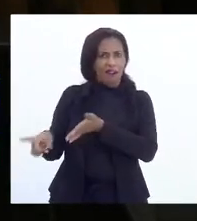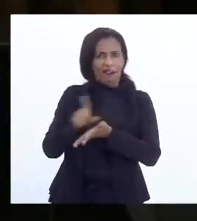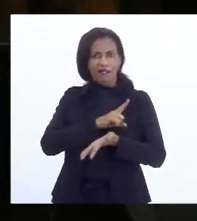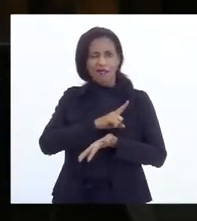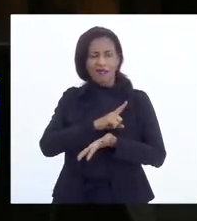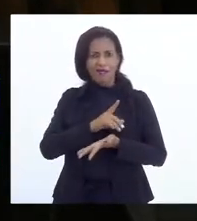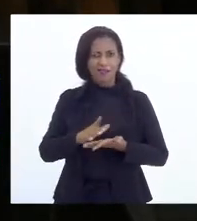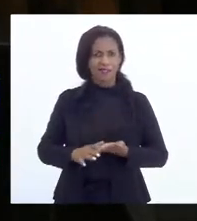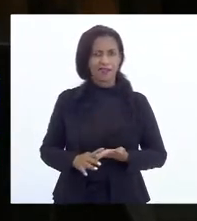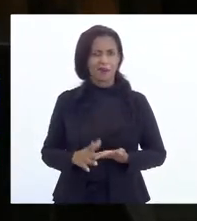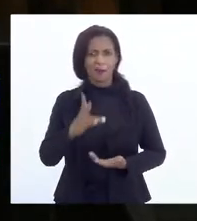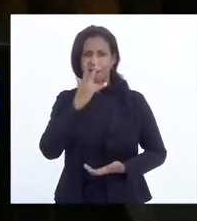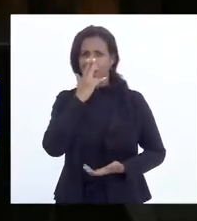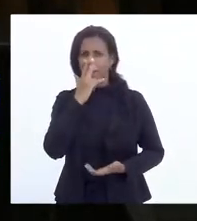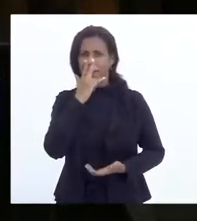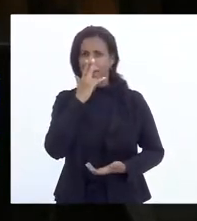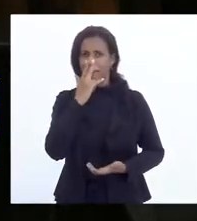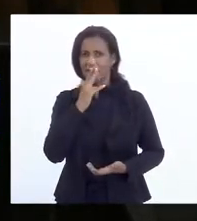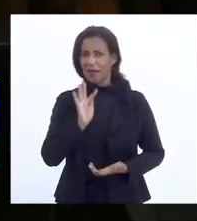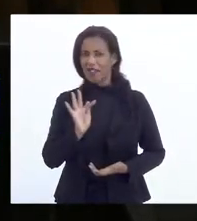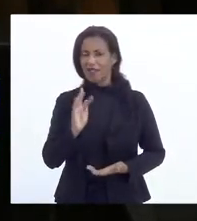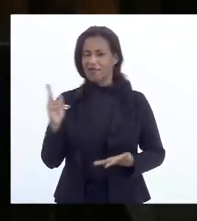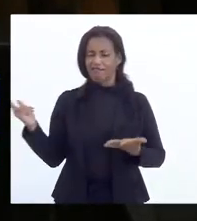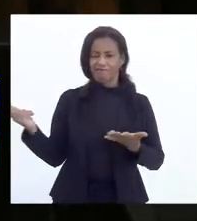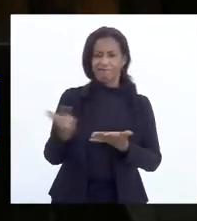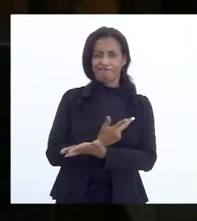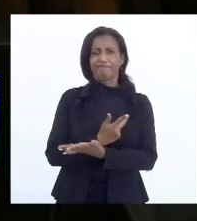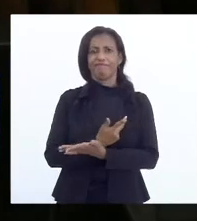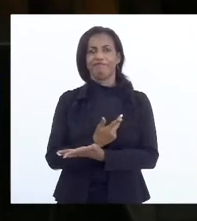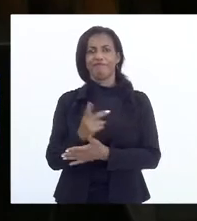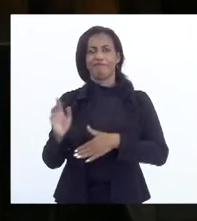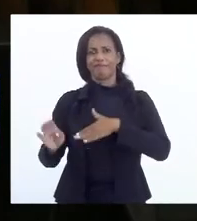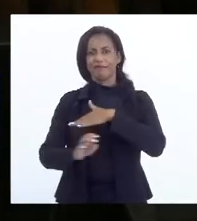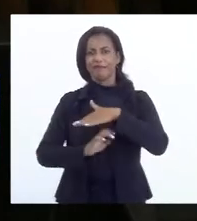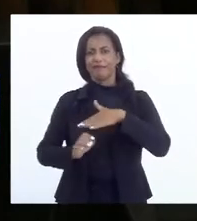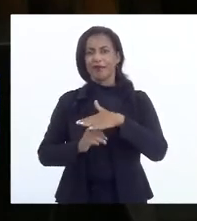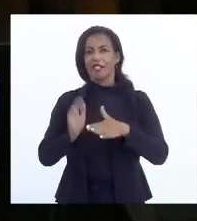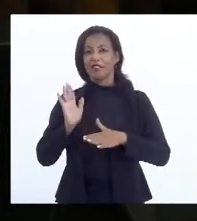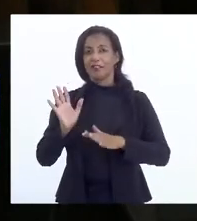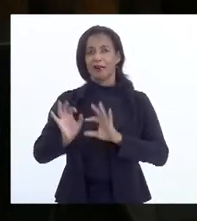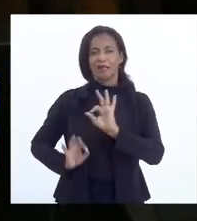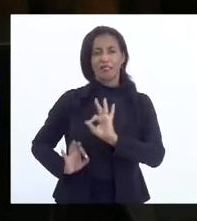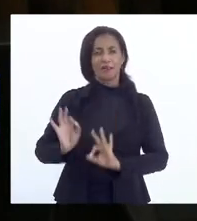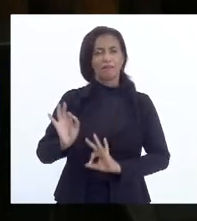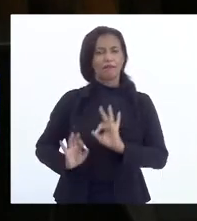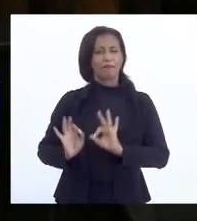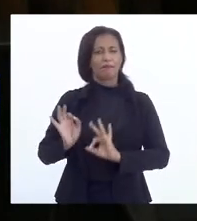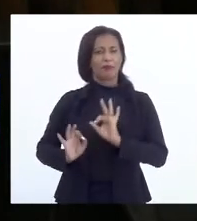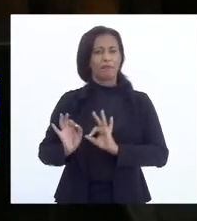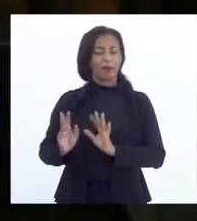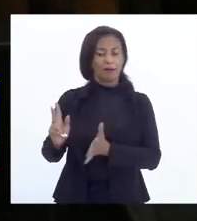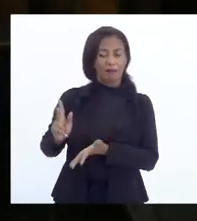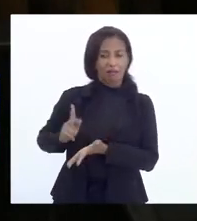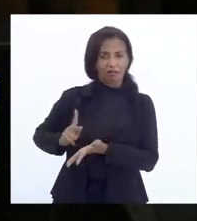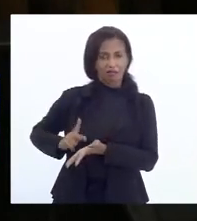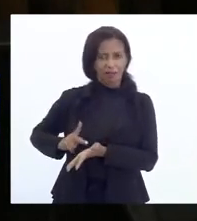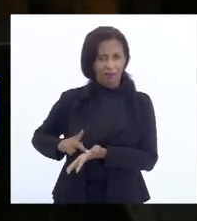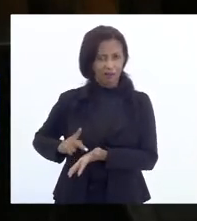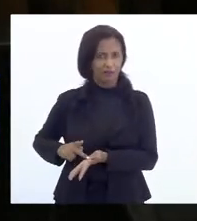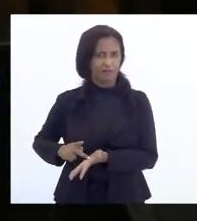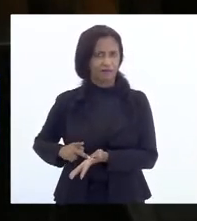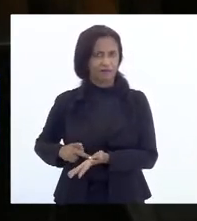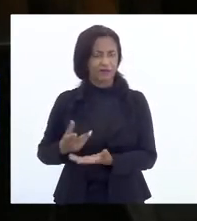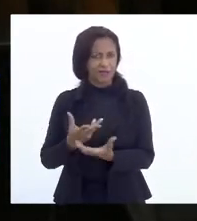antecipação parece um feito que a empresa já se preparou, etc. Mas, na verdade,